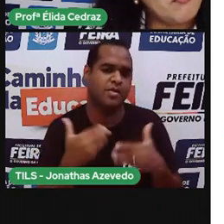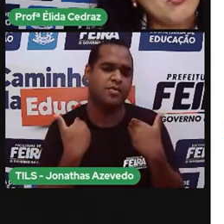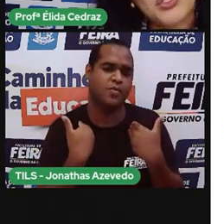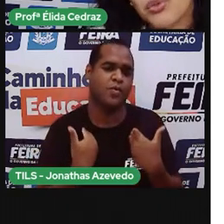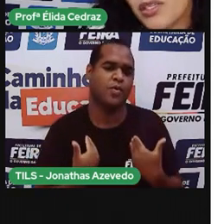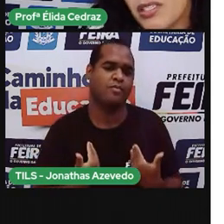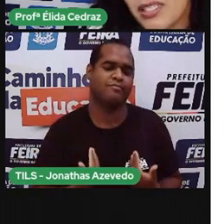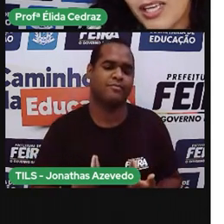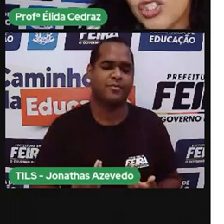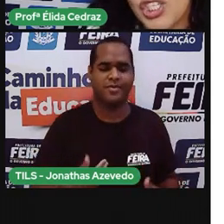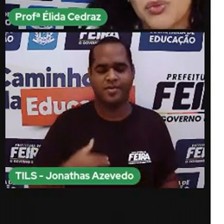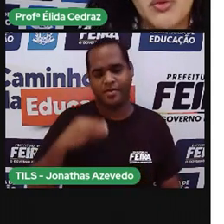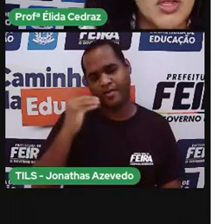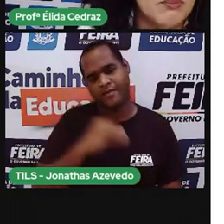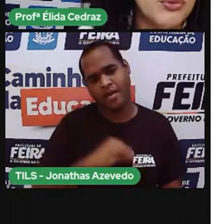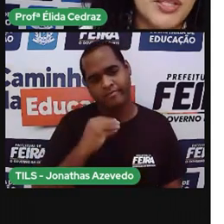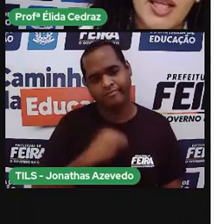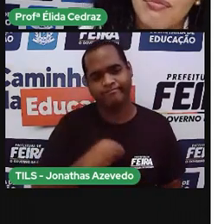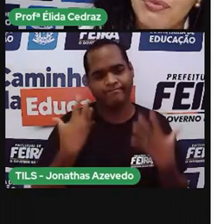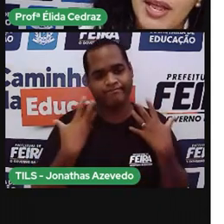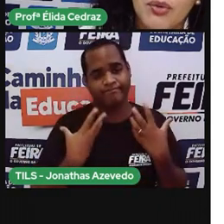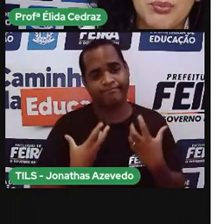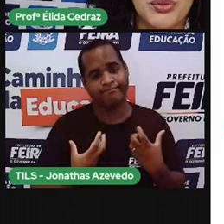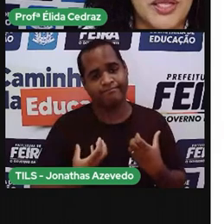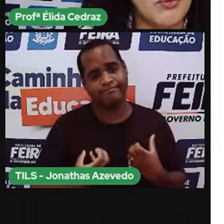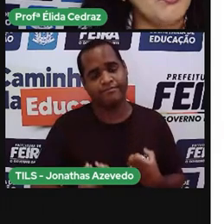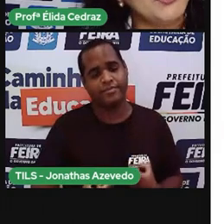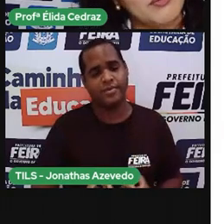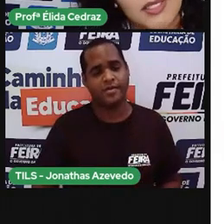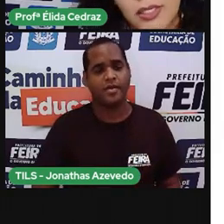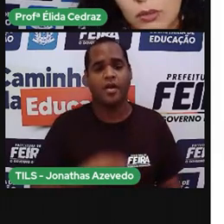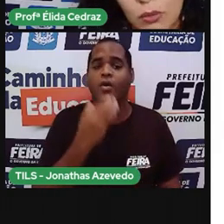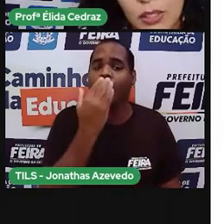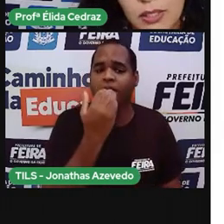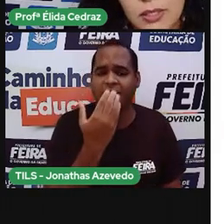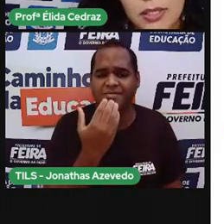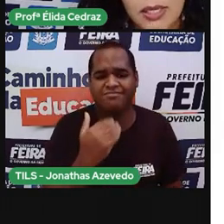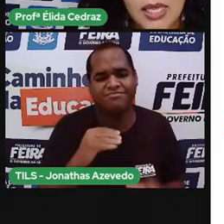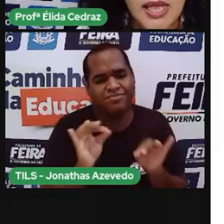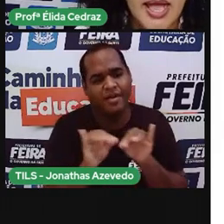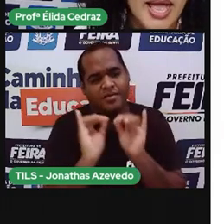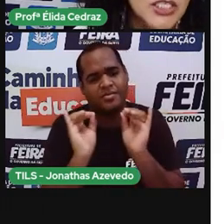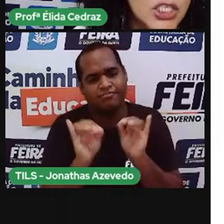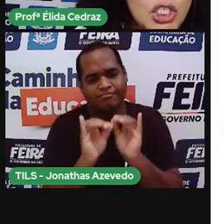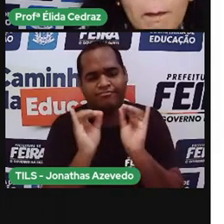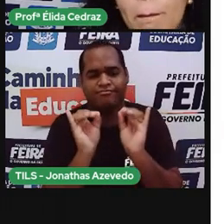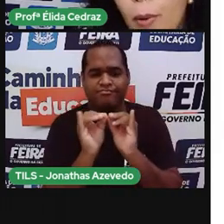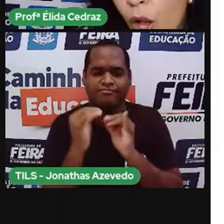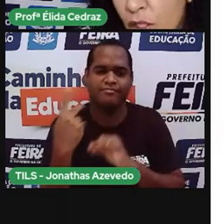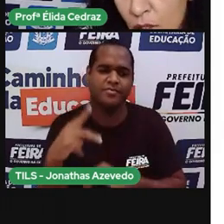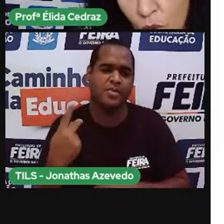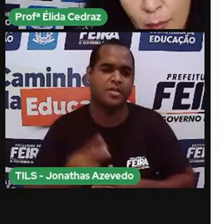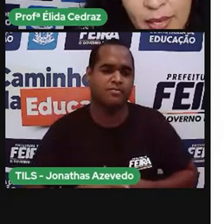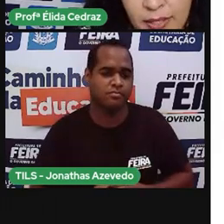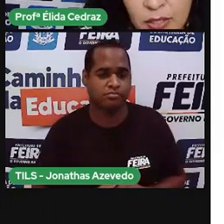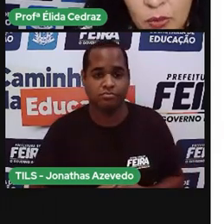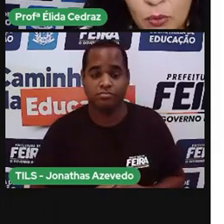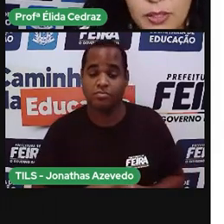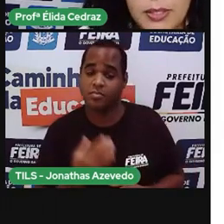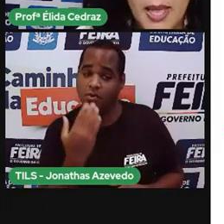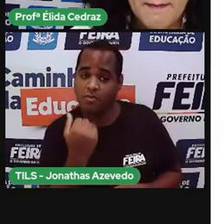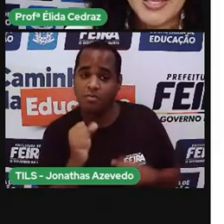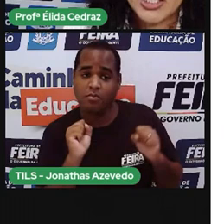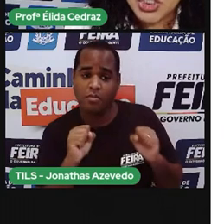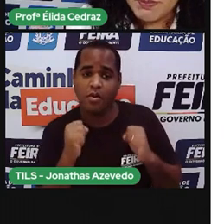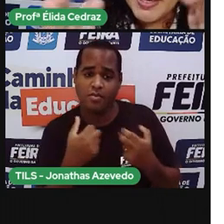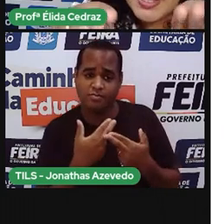dele vai estar muito cansadinho por estar fraco, por estar comendo essas coisas. A gente pode comer essas